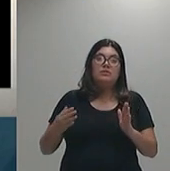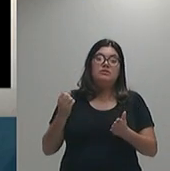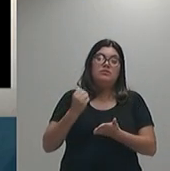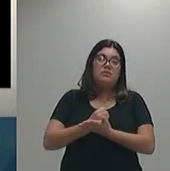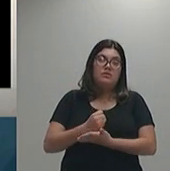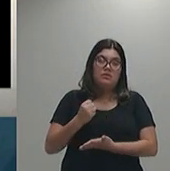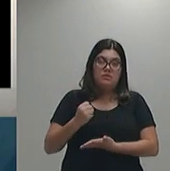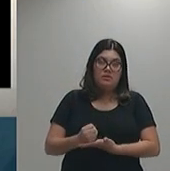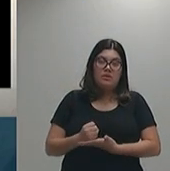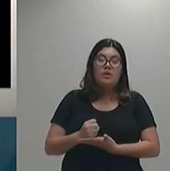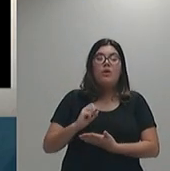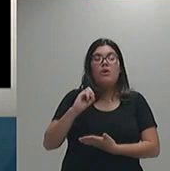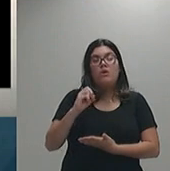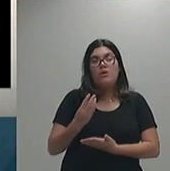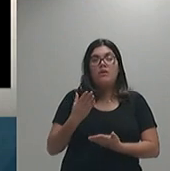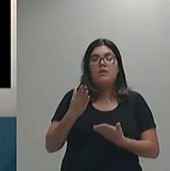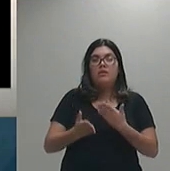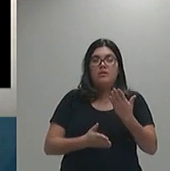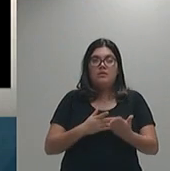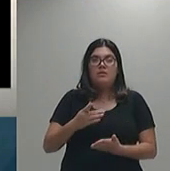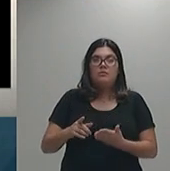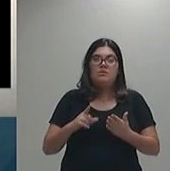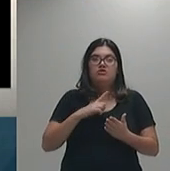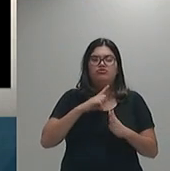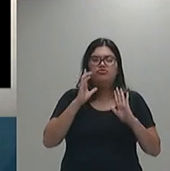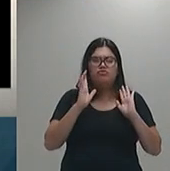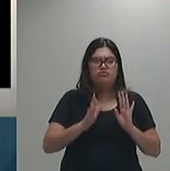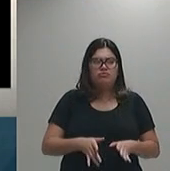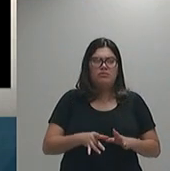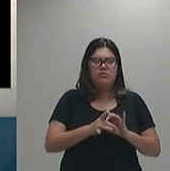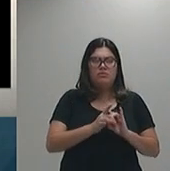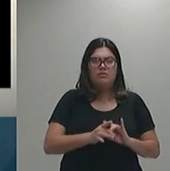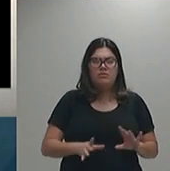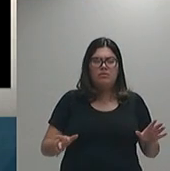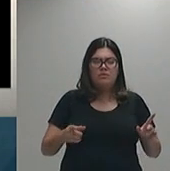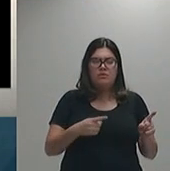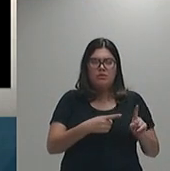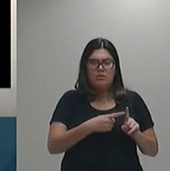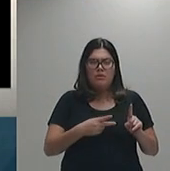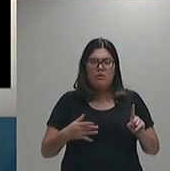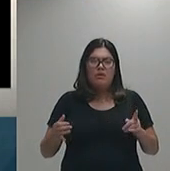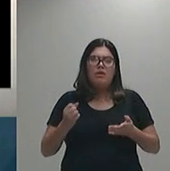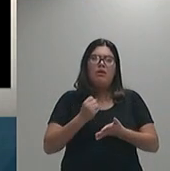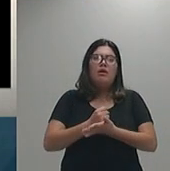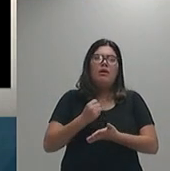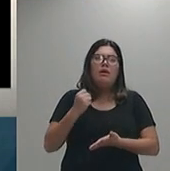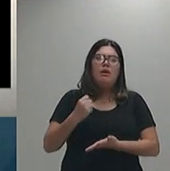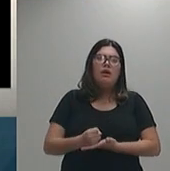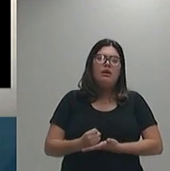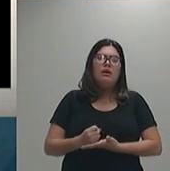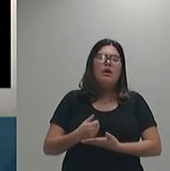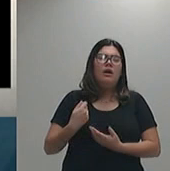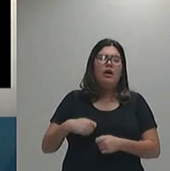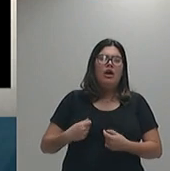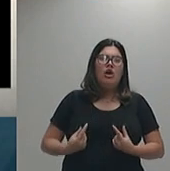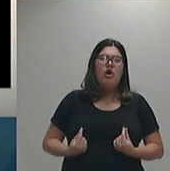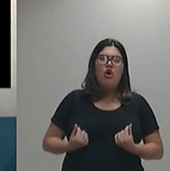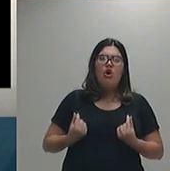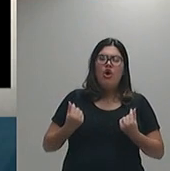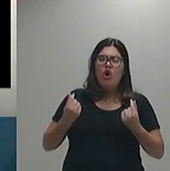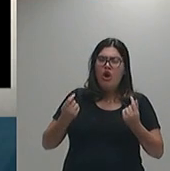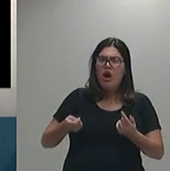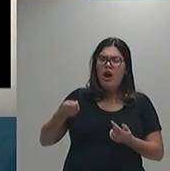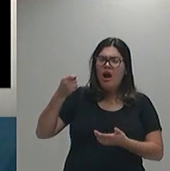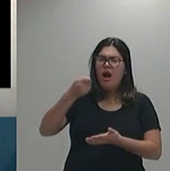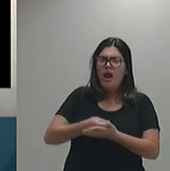tratamento que já tenham sido autorizados na vigência do contrato devem ser copiadas pela operadora é